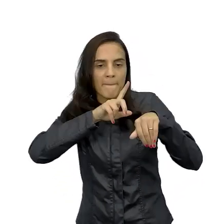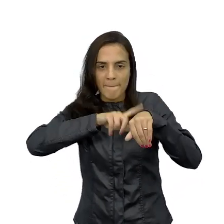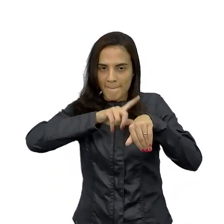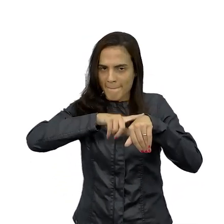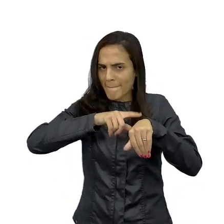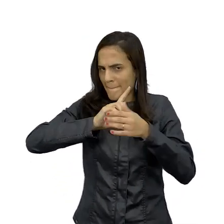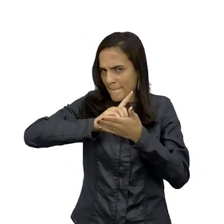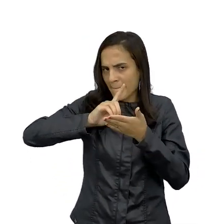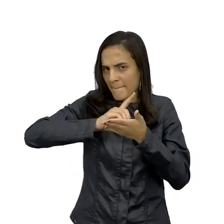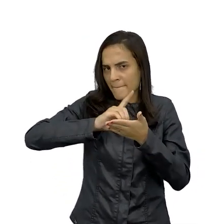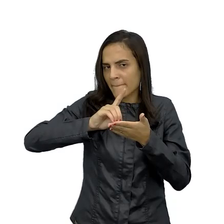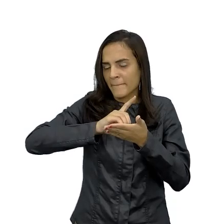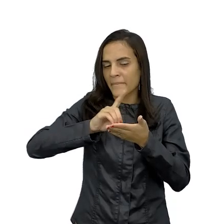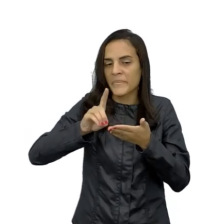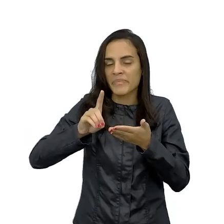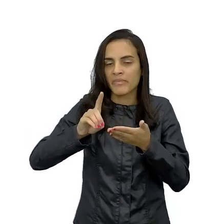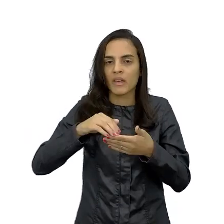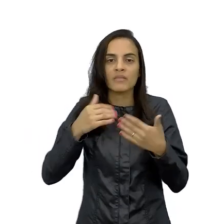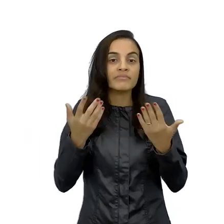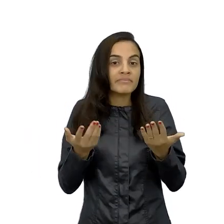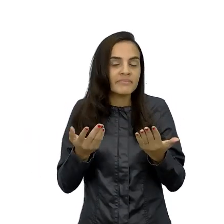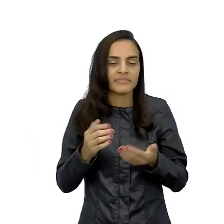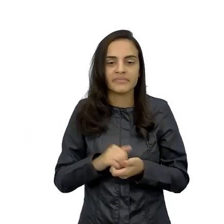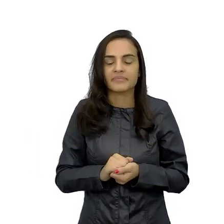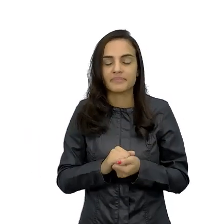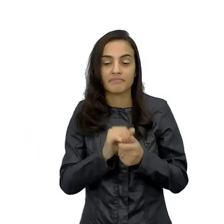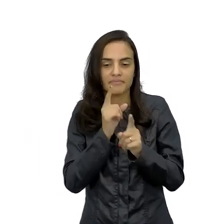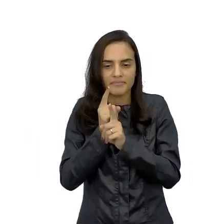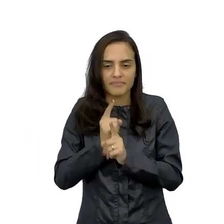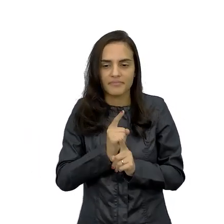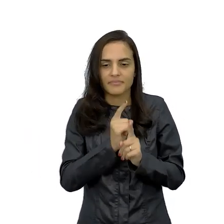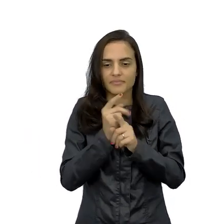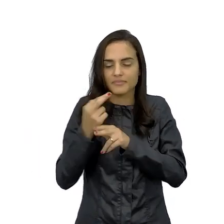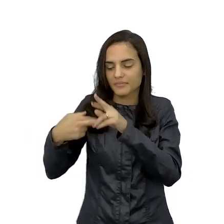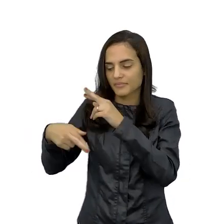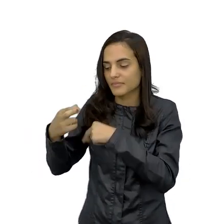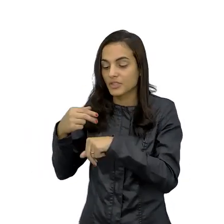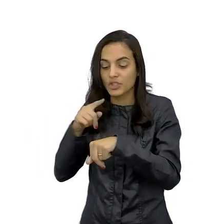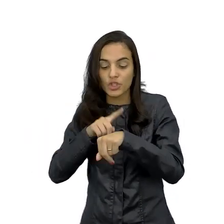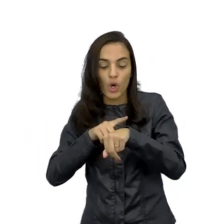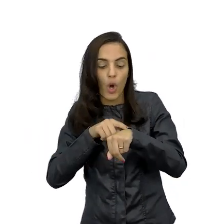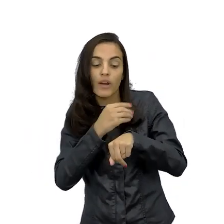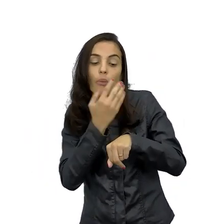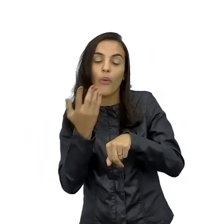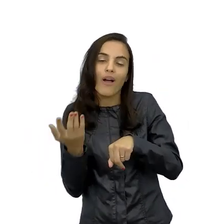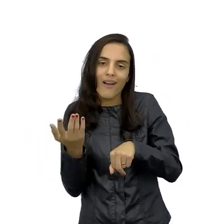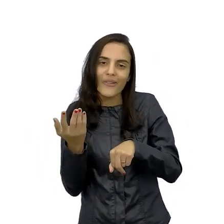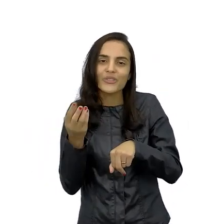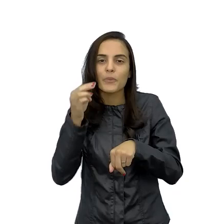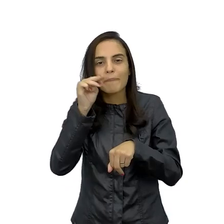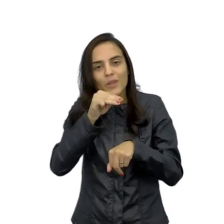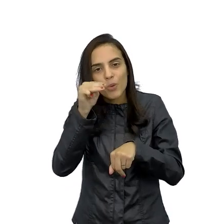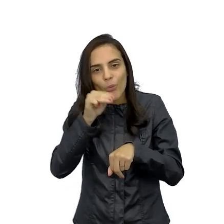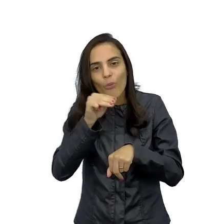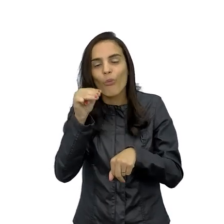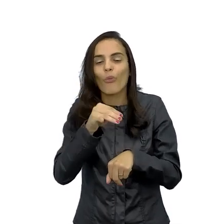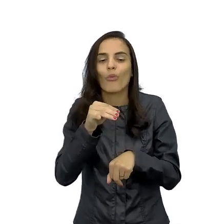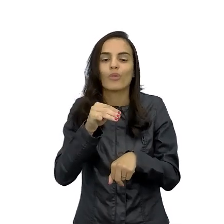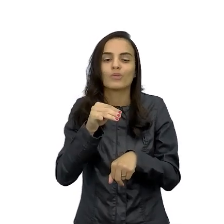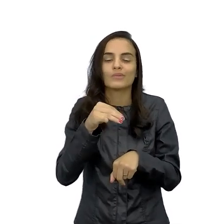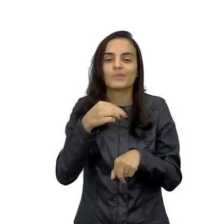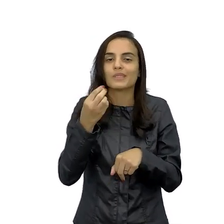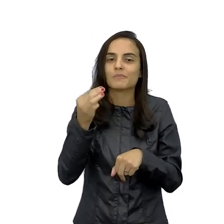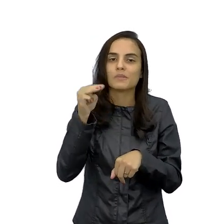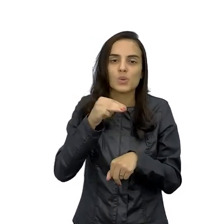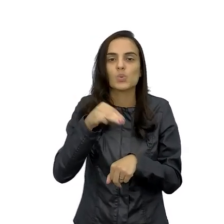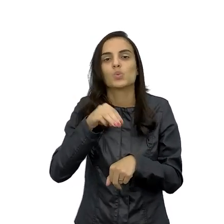relógios digitais ou relógios analógicos, reconhecer essa relação de horas e minutos entre